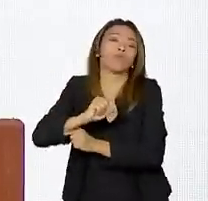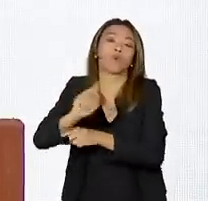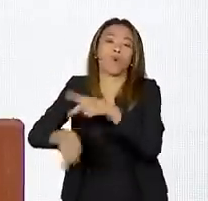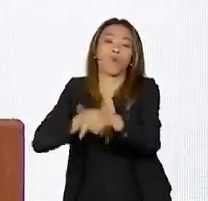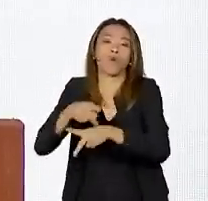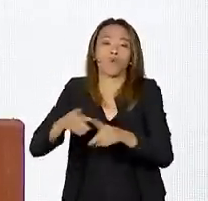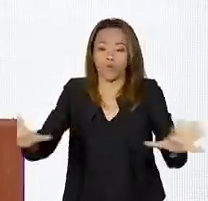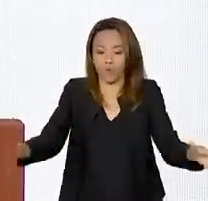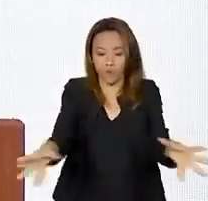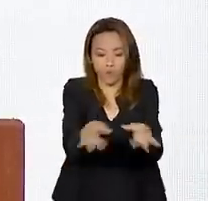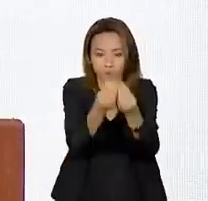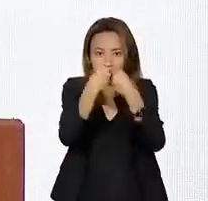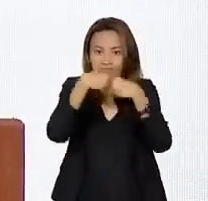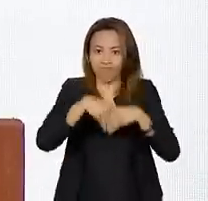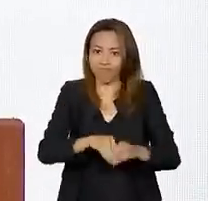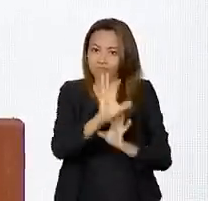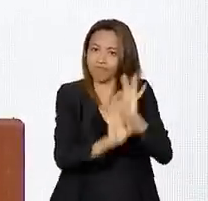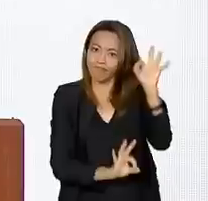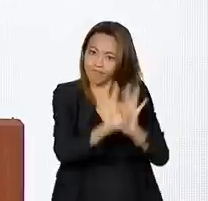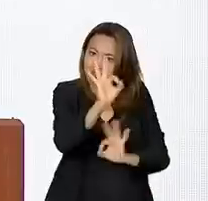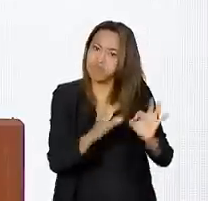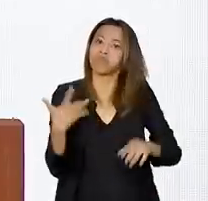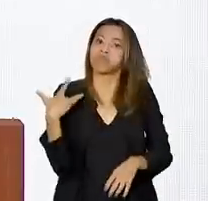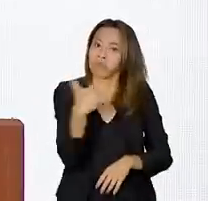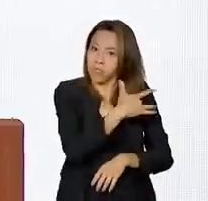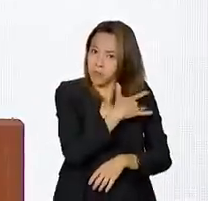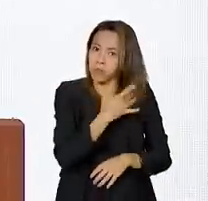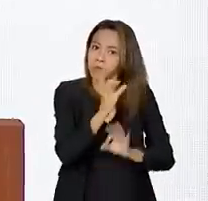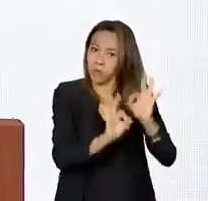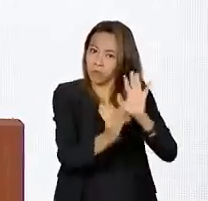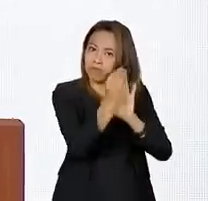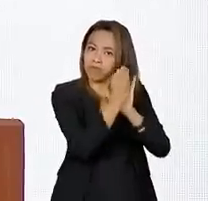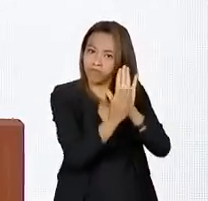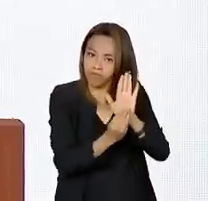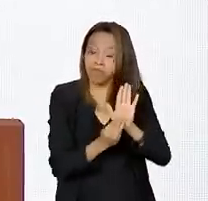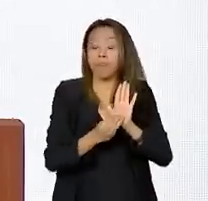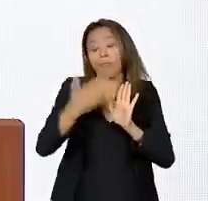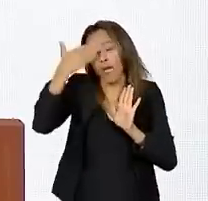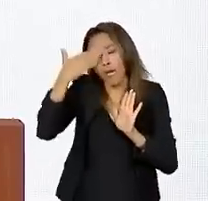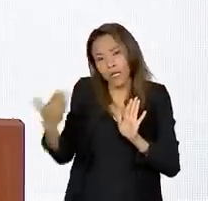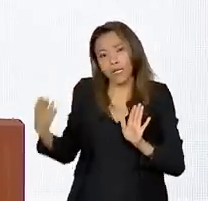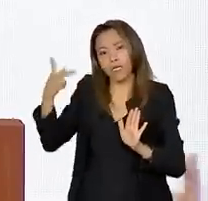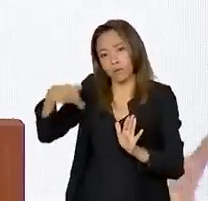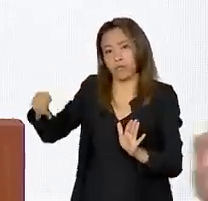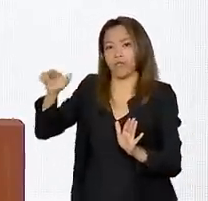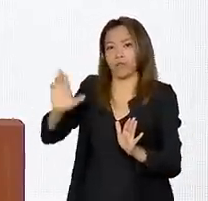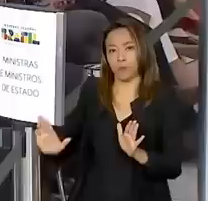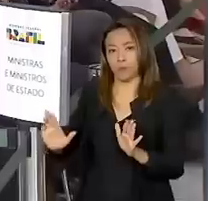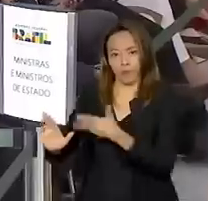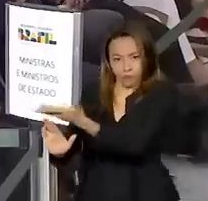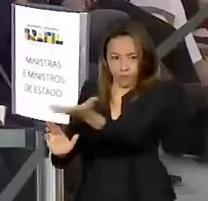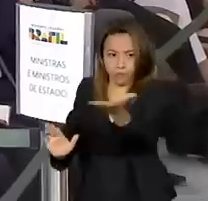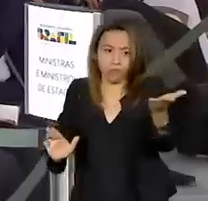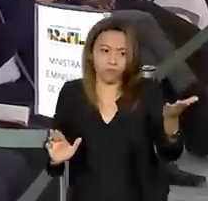Econômico Industrial da Saúde. Agradeço ao presidente Lula e a todo o grupo.